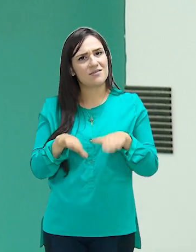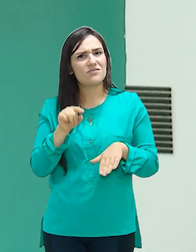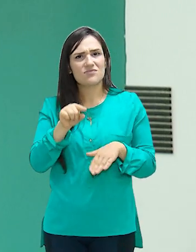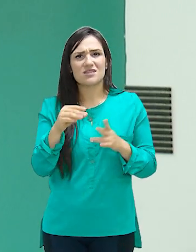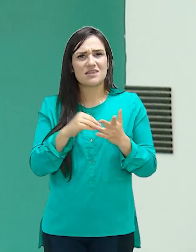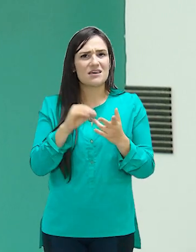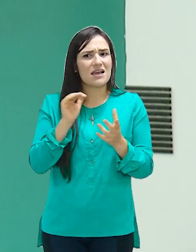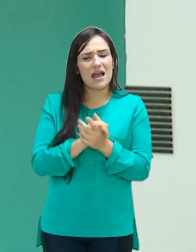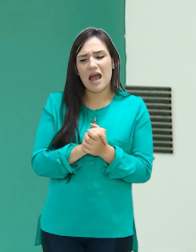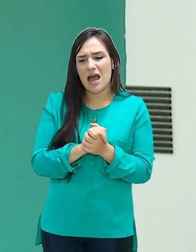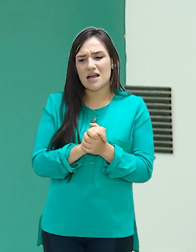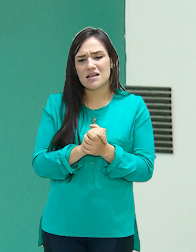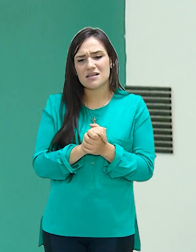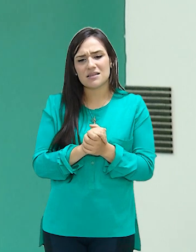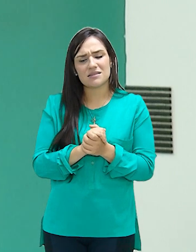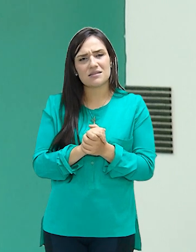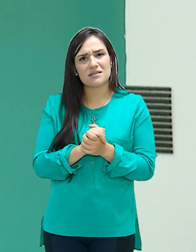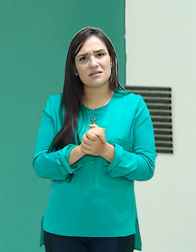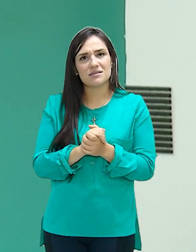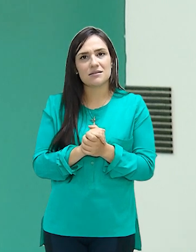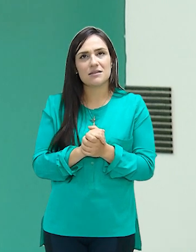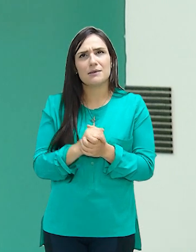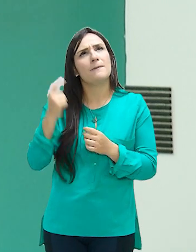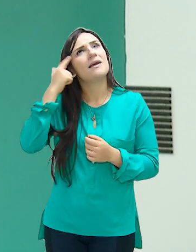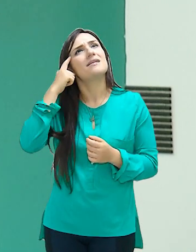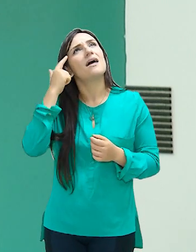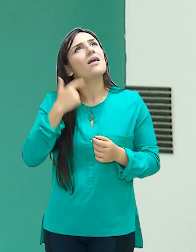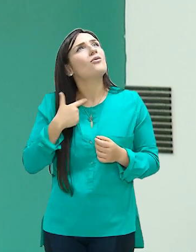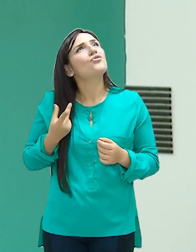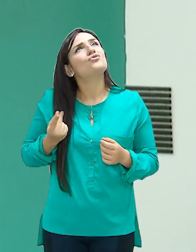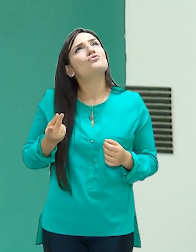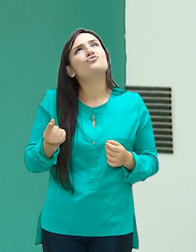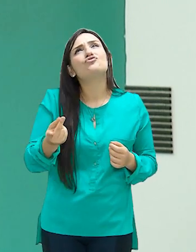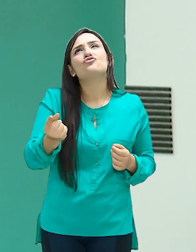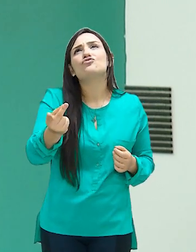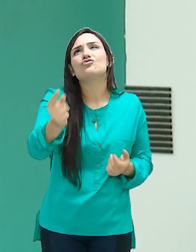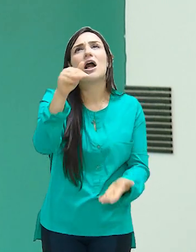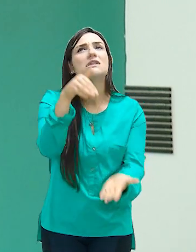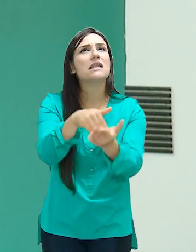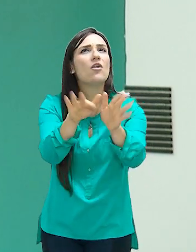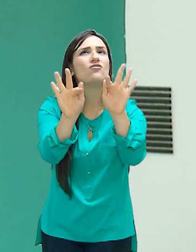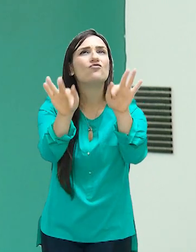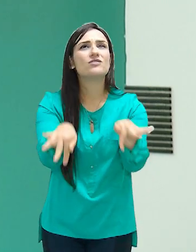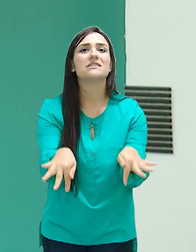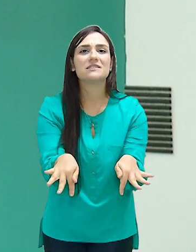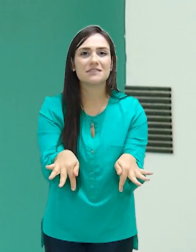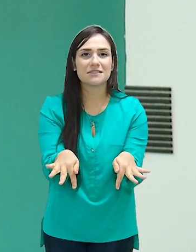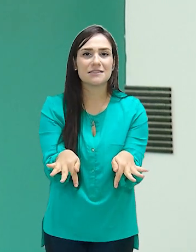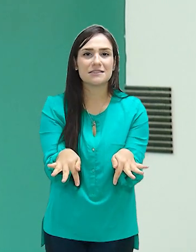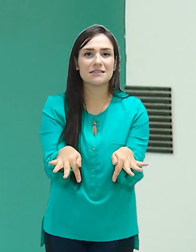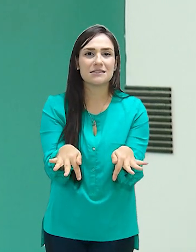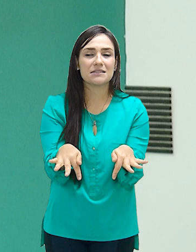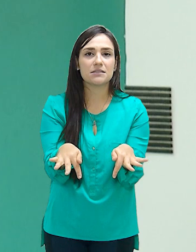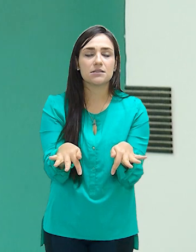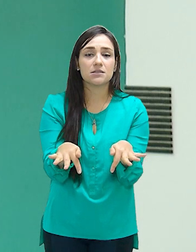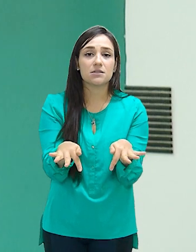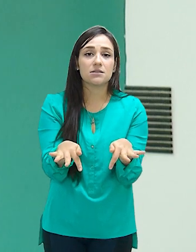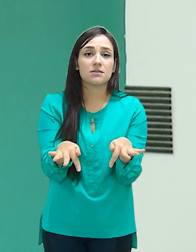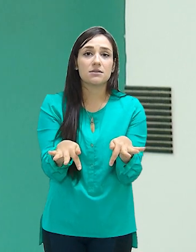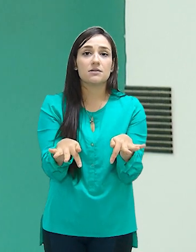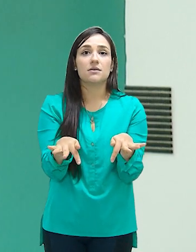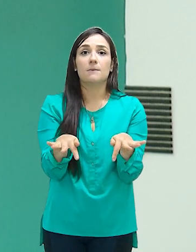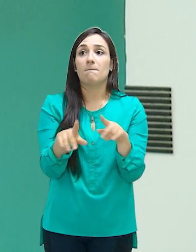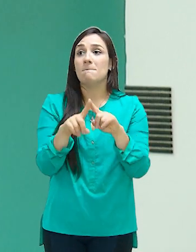né, das vezes as pessoas casam pensando, eu vou casar para o resto da vida. E aquele que